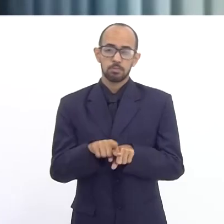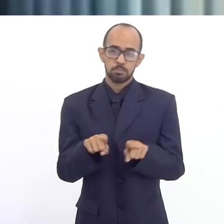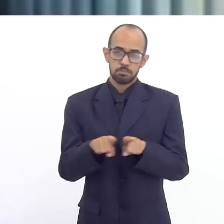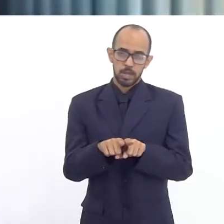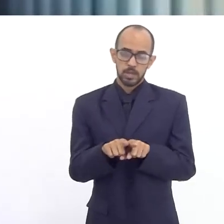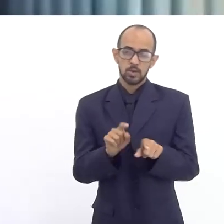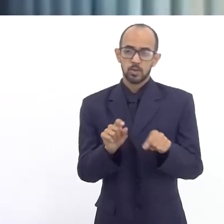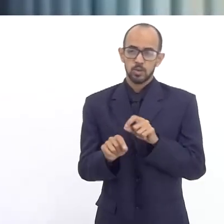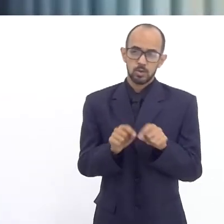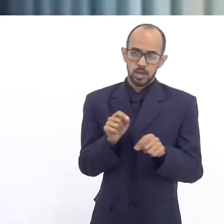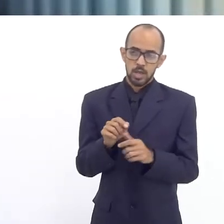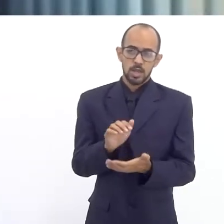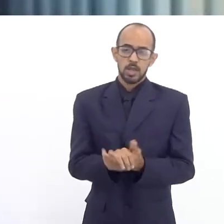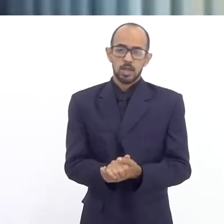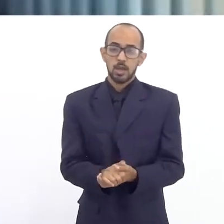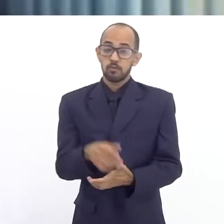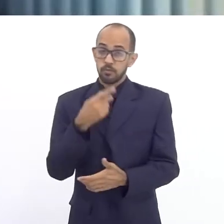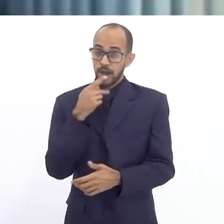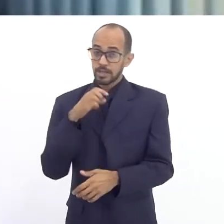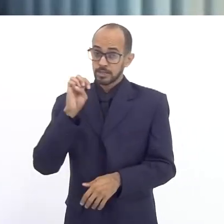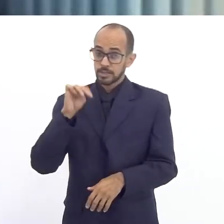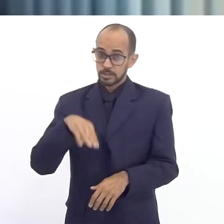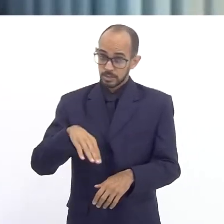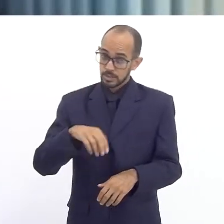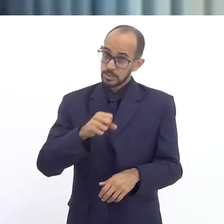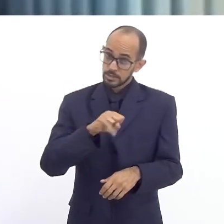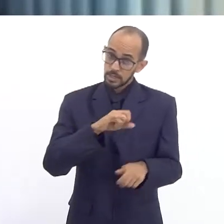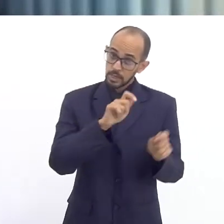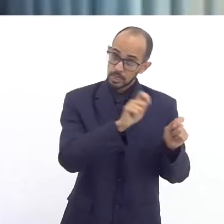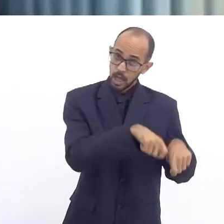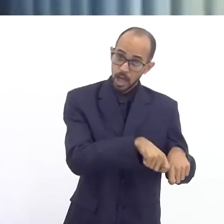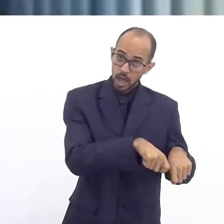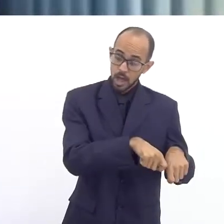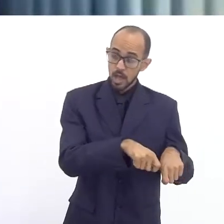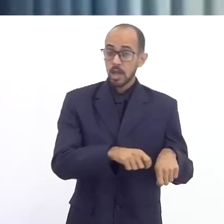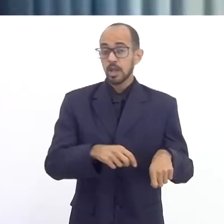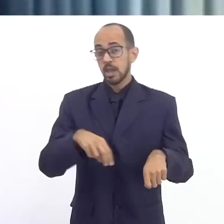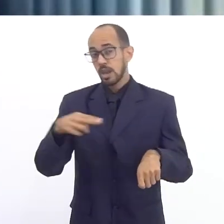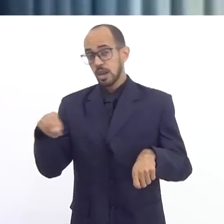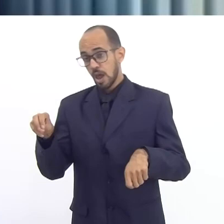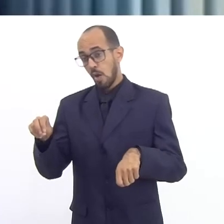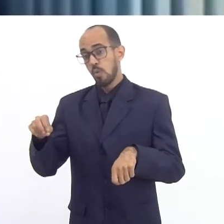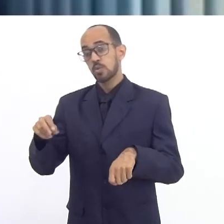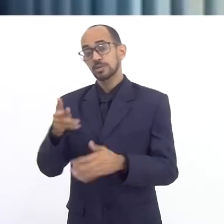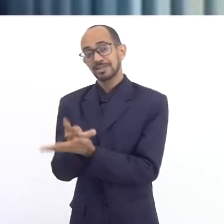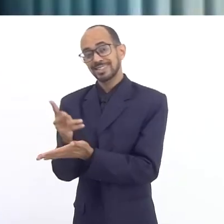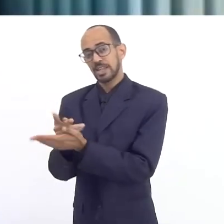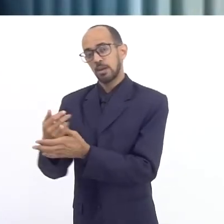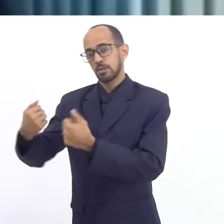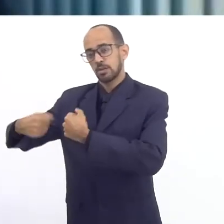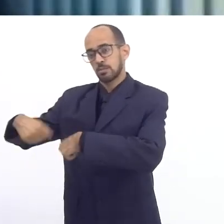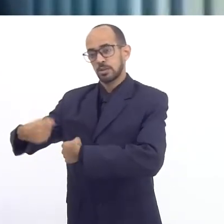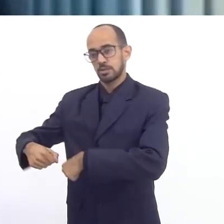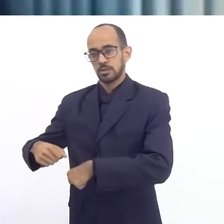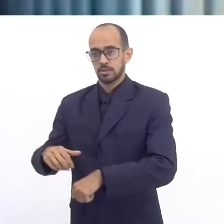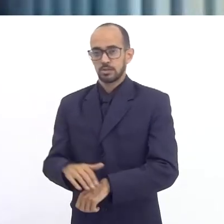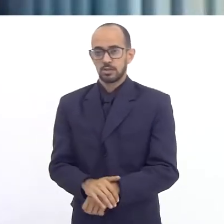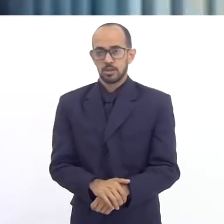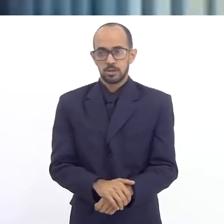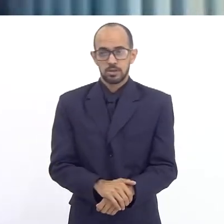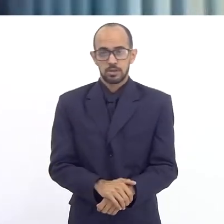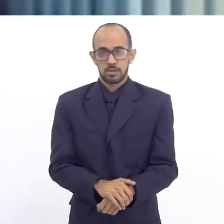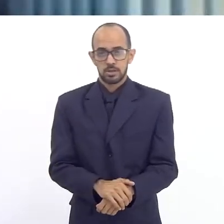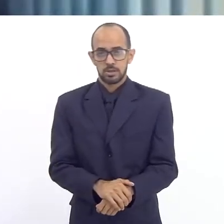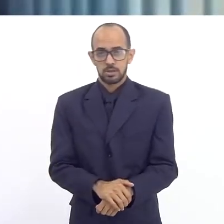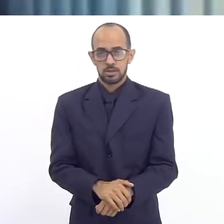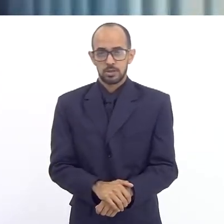dizendo também, eu digo sempre, diga sim sempre que possível, e não sempre que